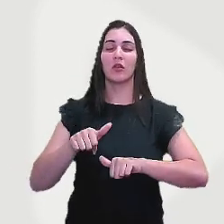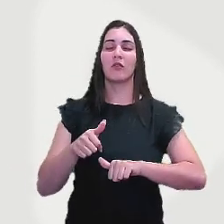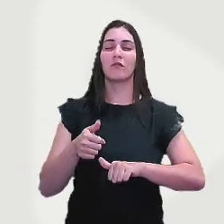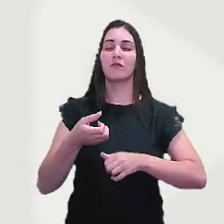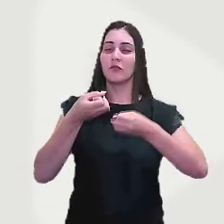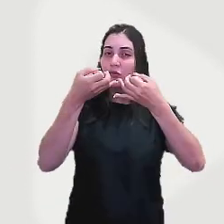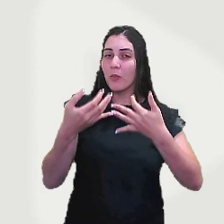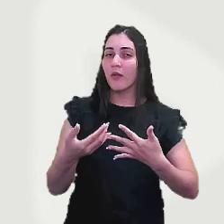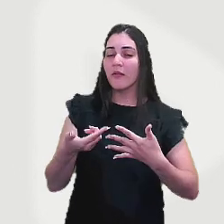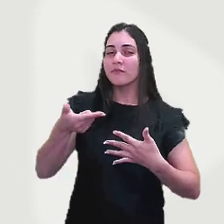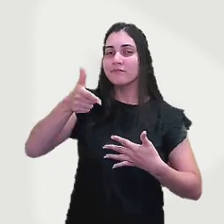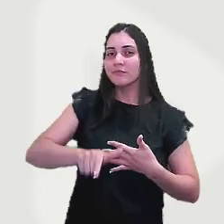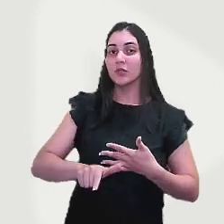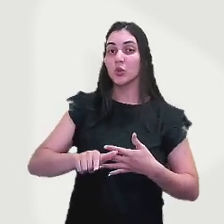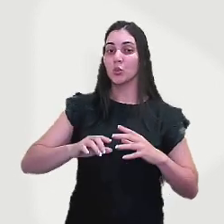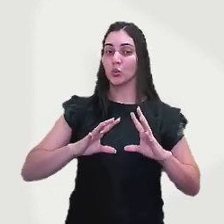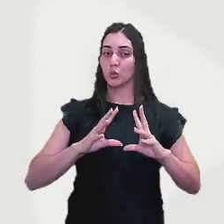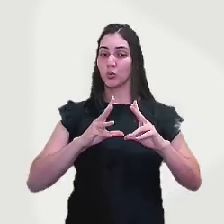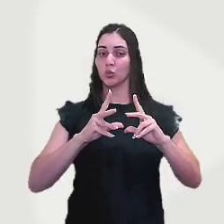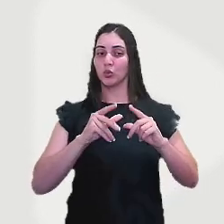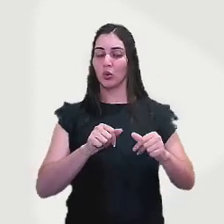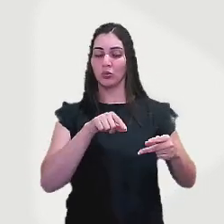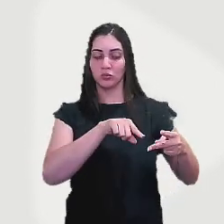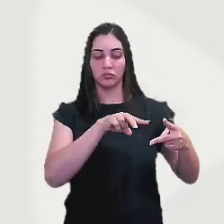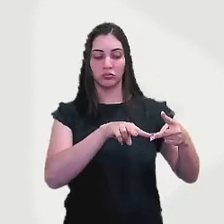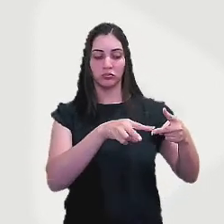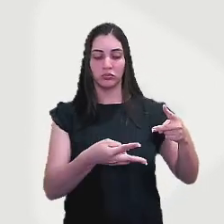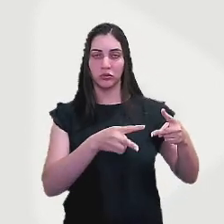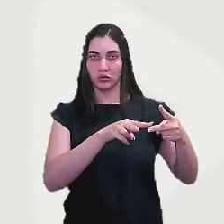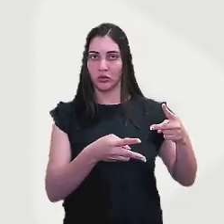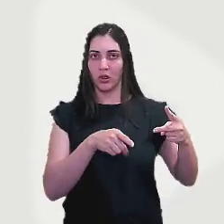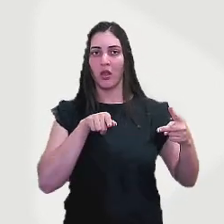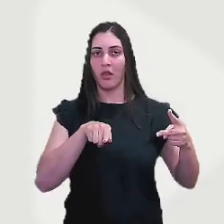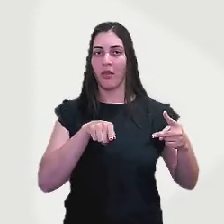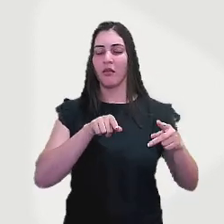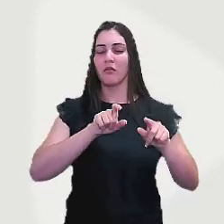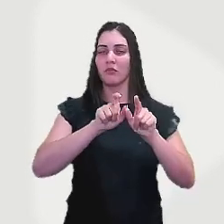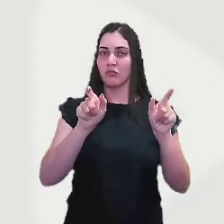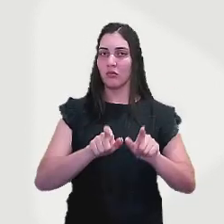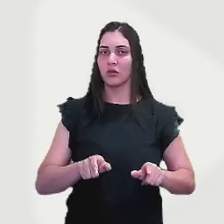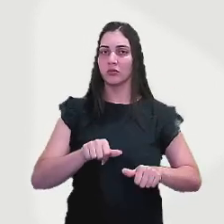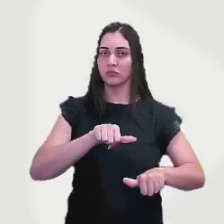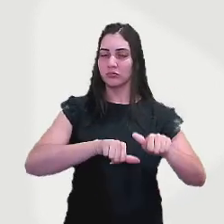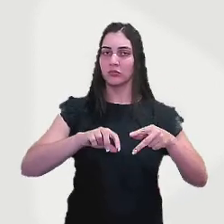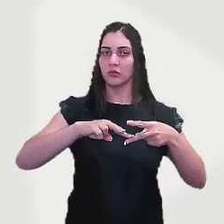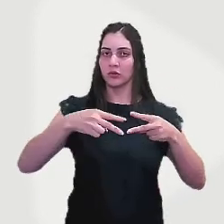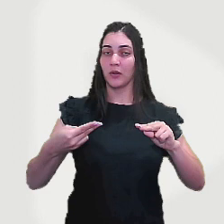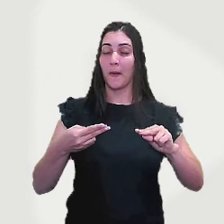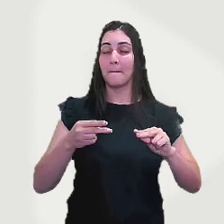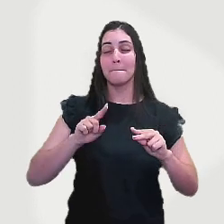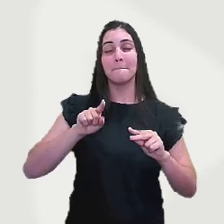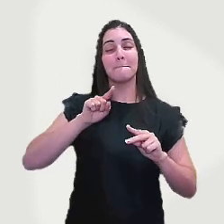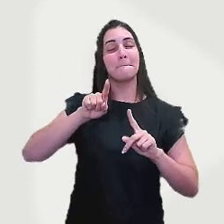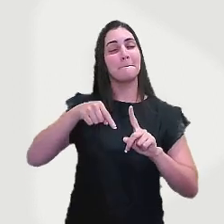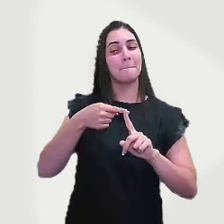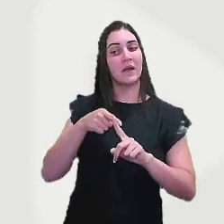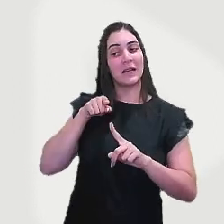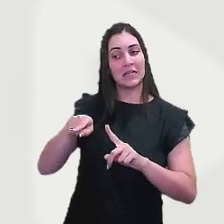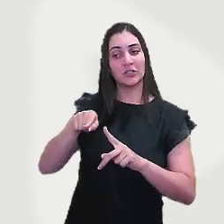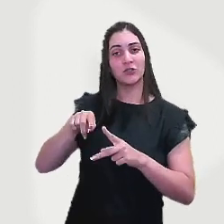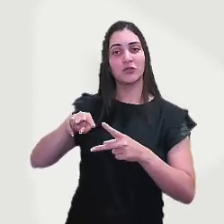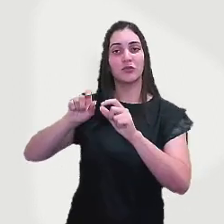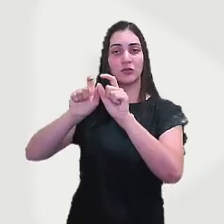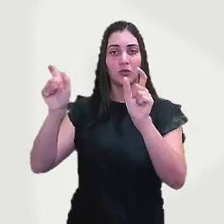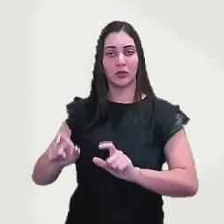informação. Todo transgênico, ele é um organismo geneticamente modificado. Mas nem todo organismo geneticamente modificado,